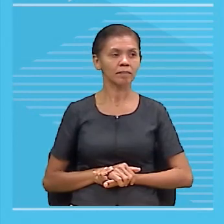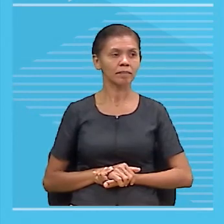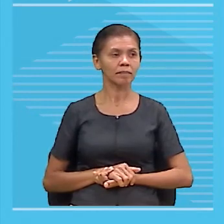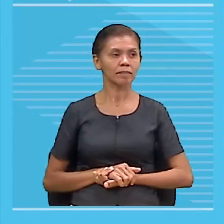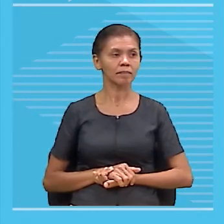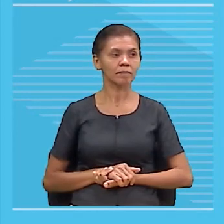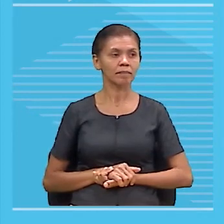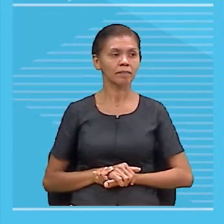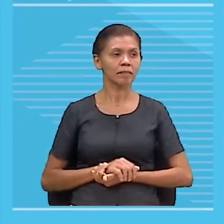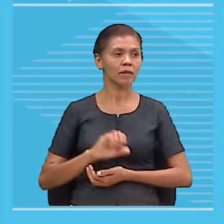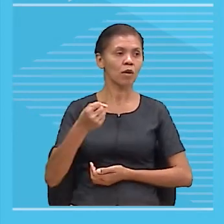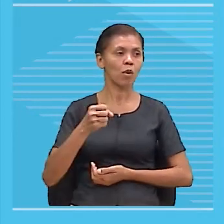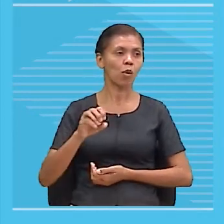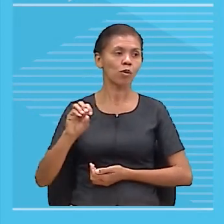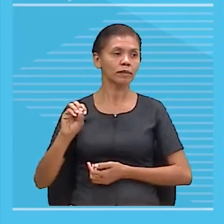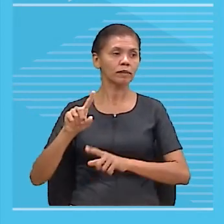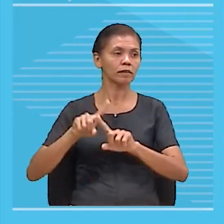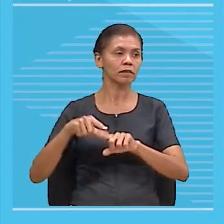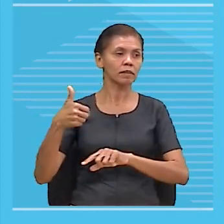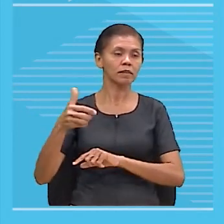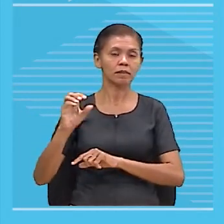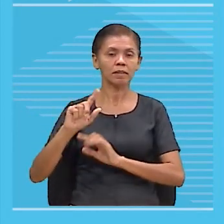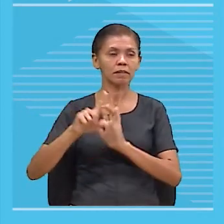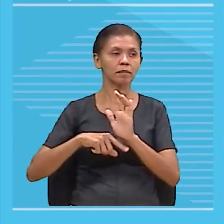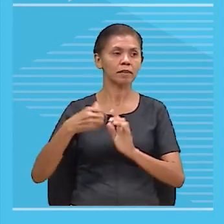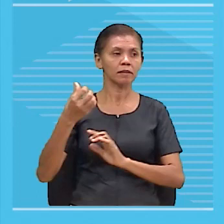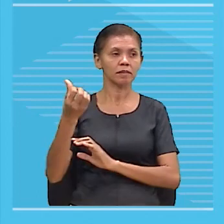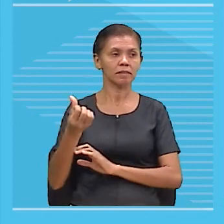4 vezes 10 a menos 6.